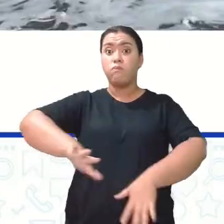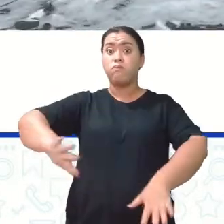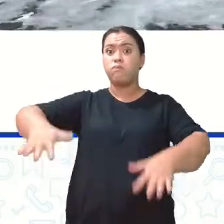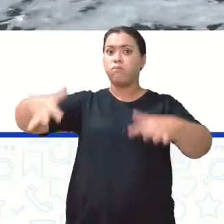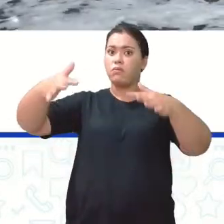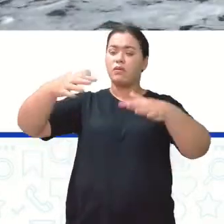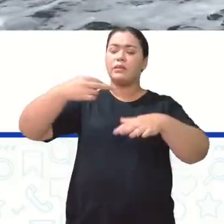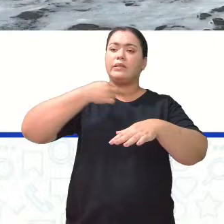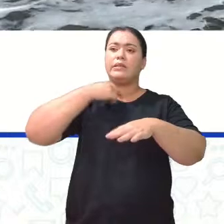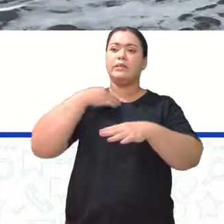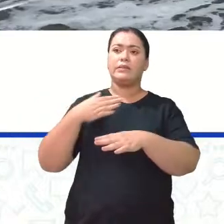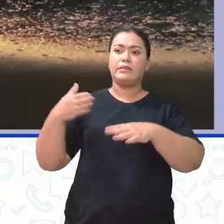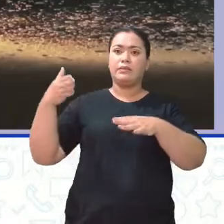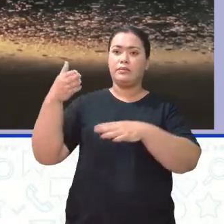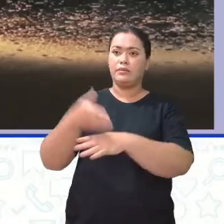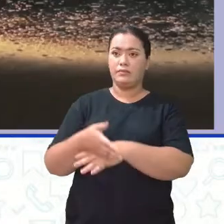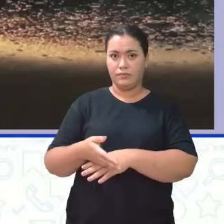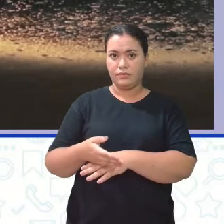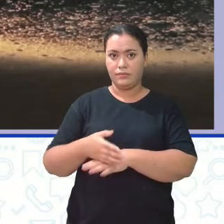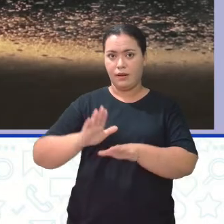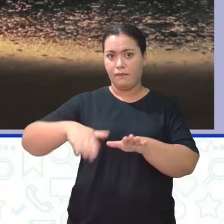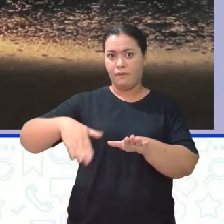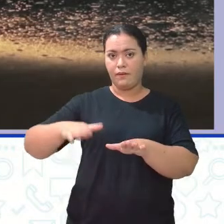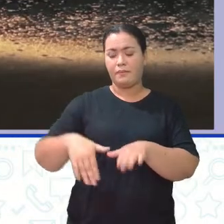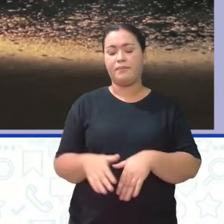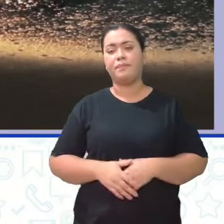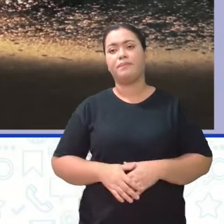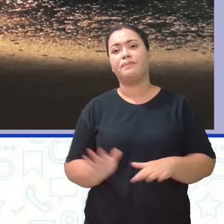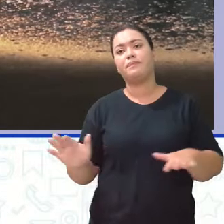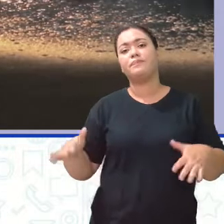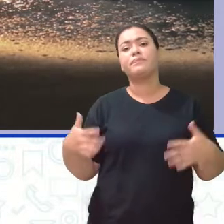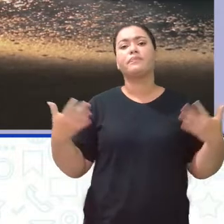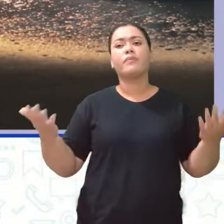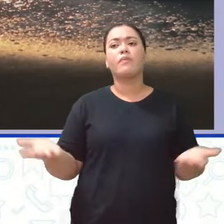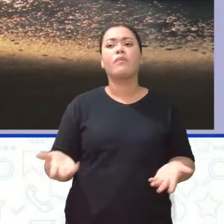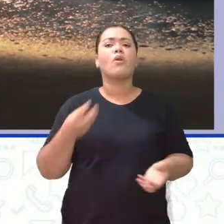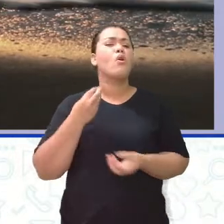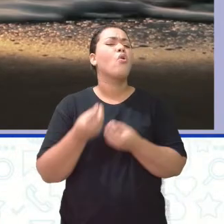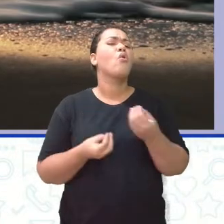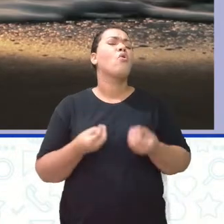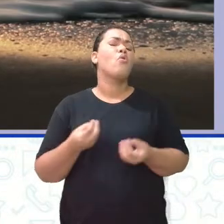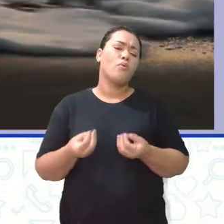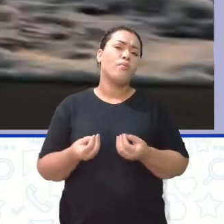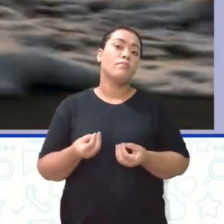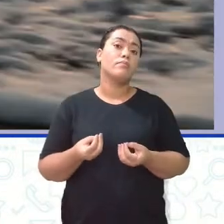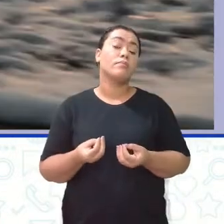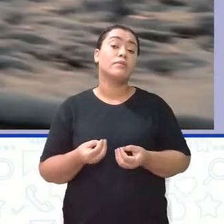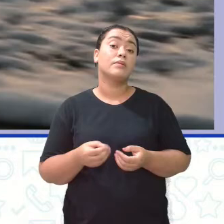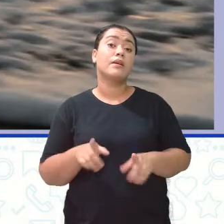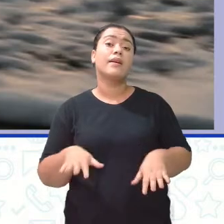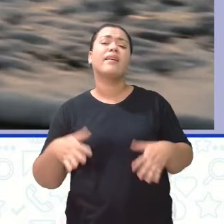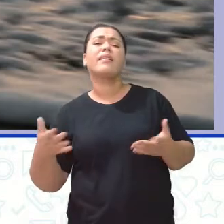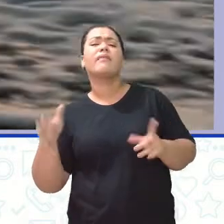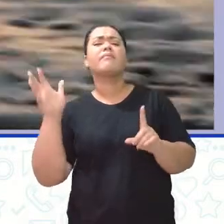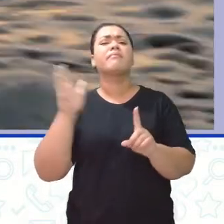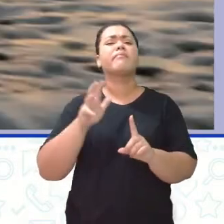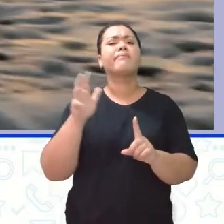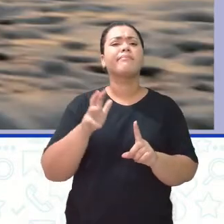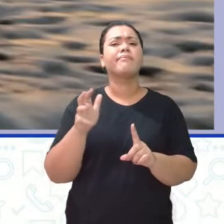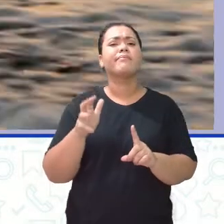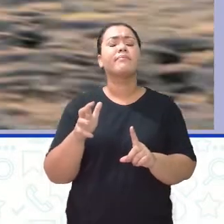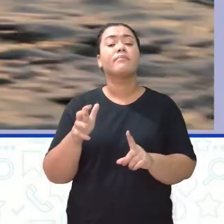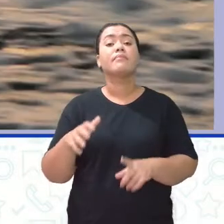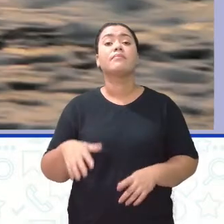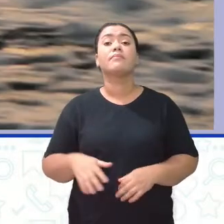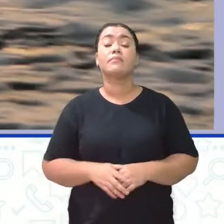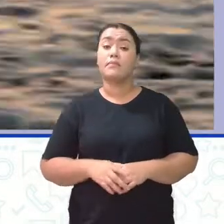não consegue entrar no mar. Então vamos ver como é que elas se formam, quem influencia nessa formação